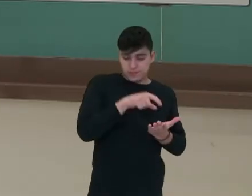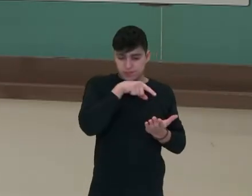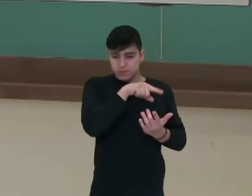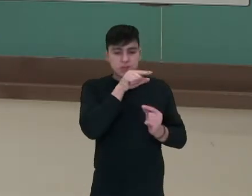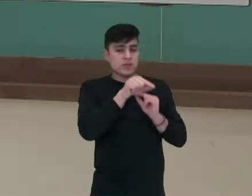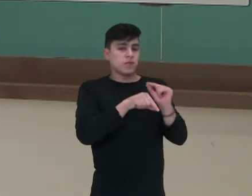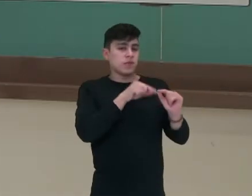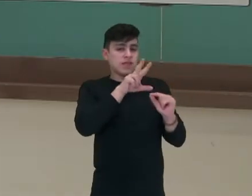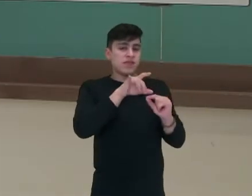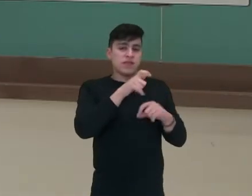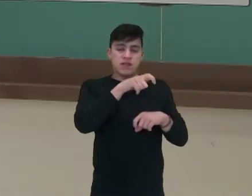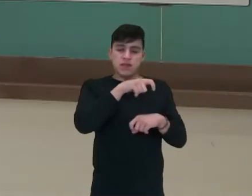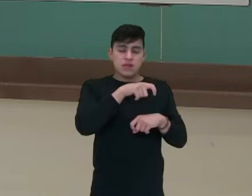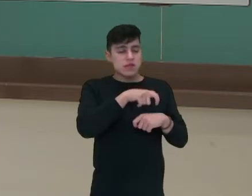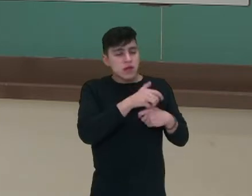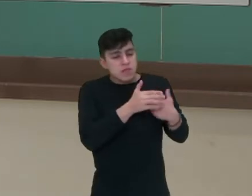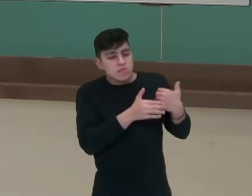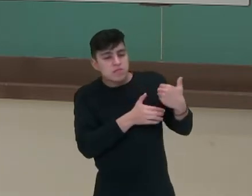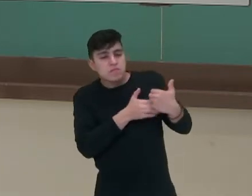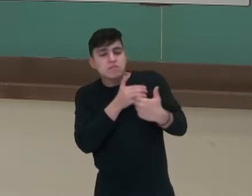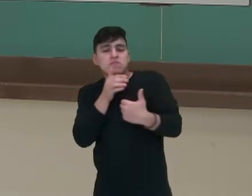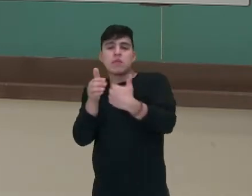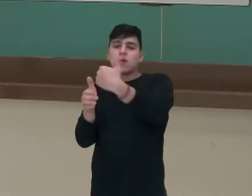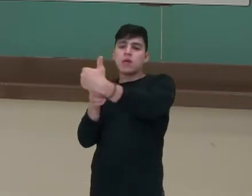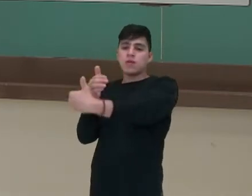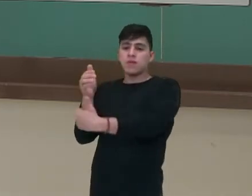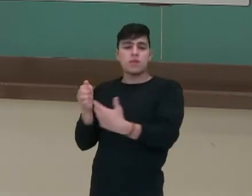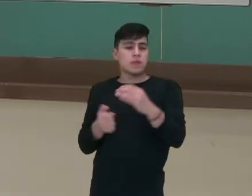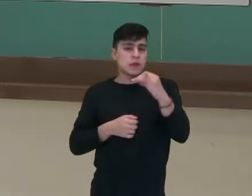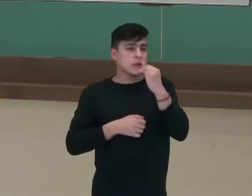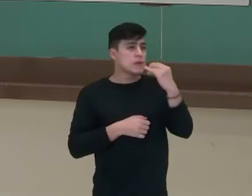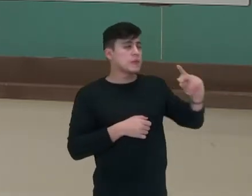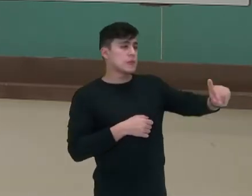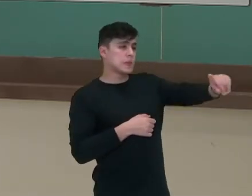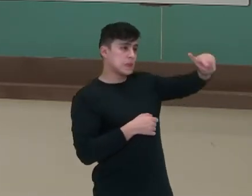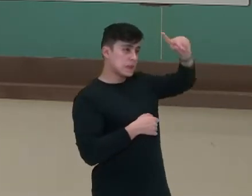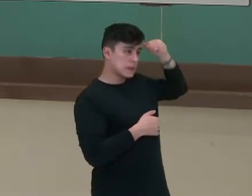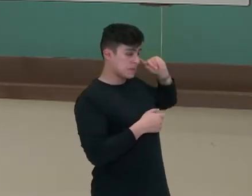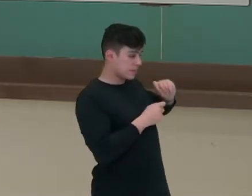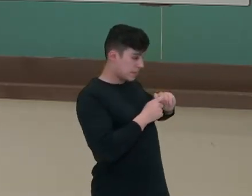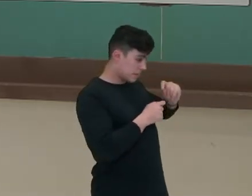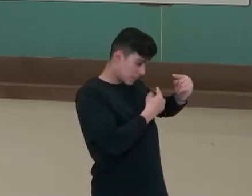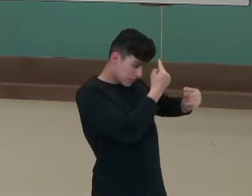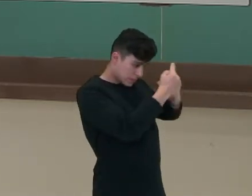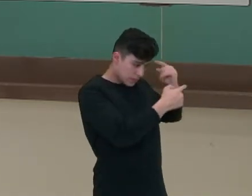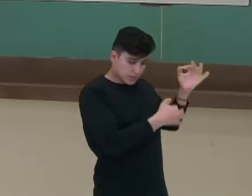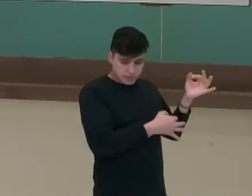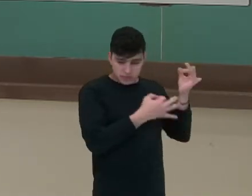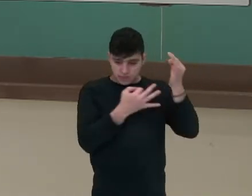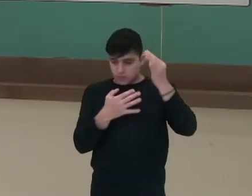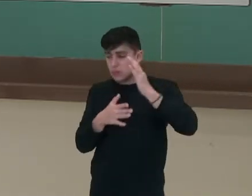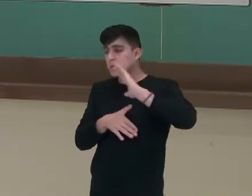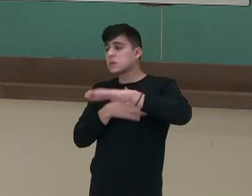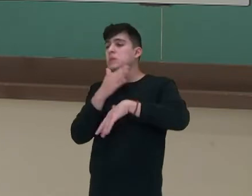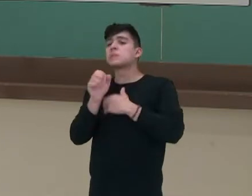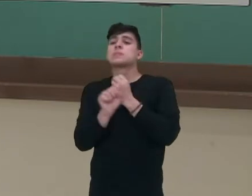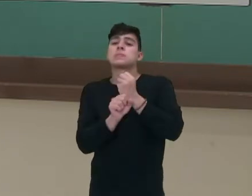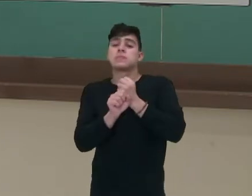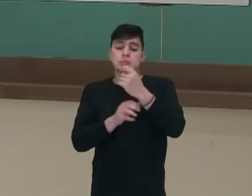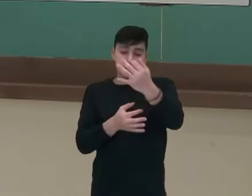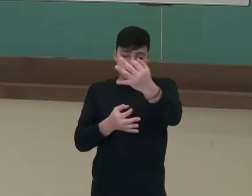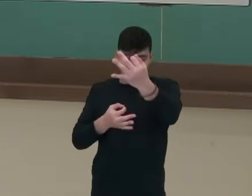vai ultrapassar o tempo, né? Então um artista que fez uma música, né, há muito tempo atrás, um outro vai poder tocar aqui na